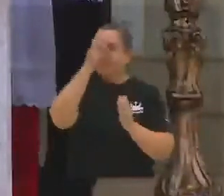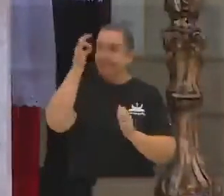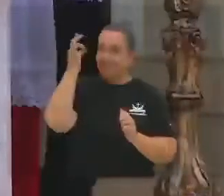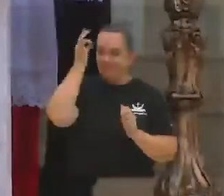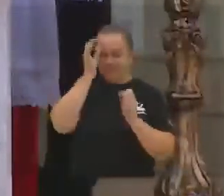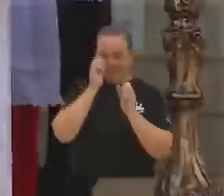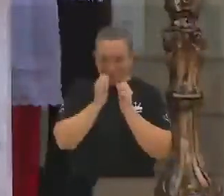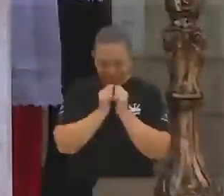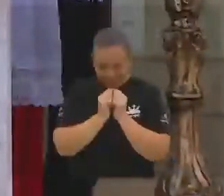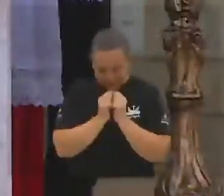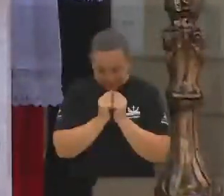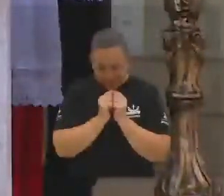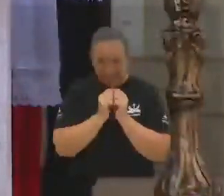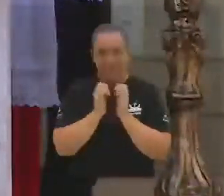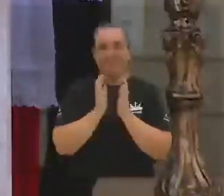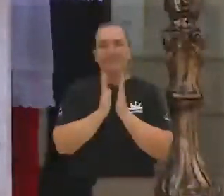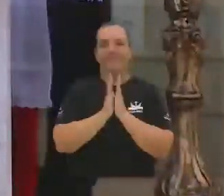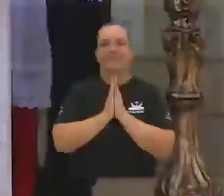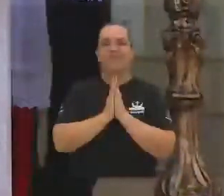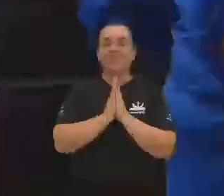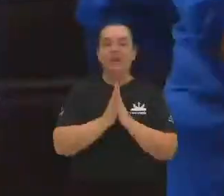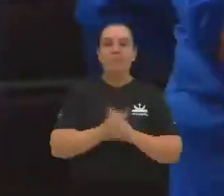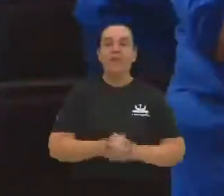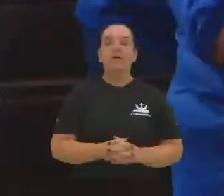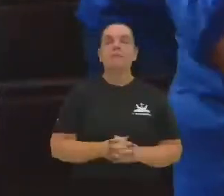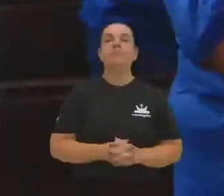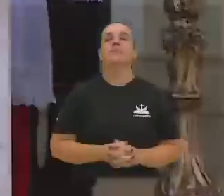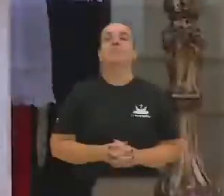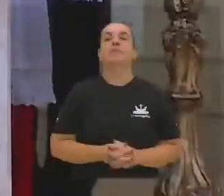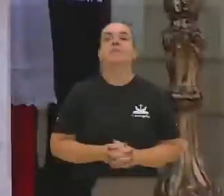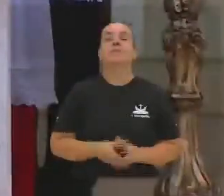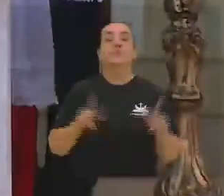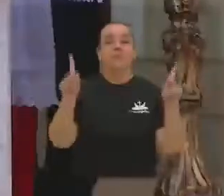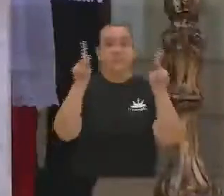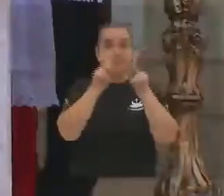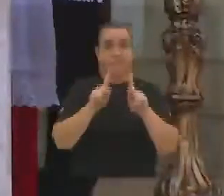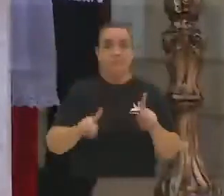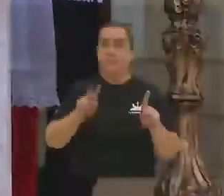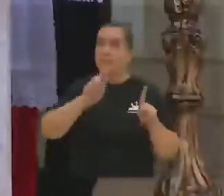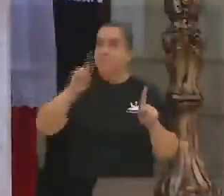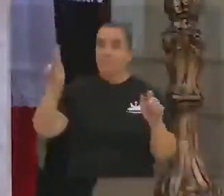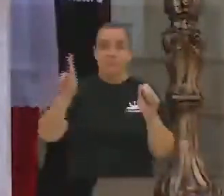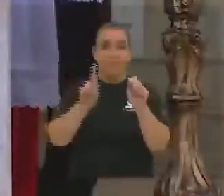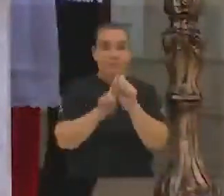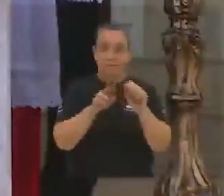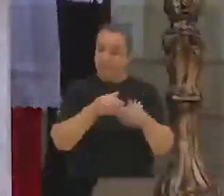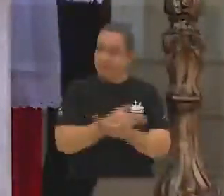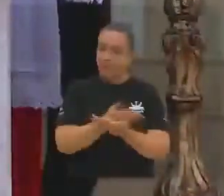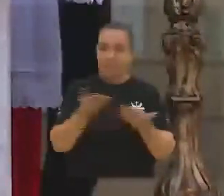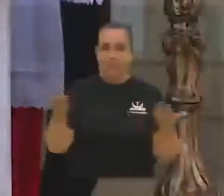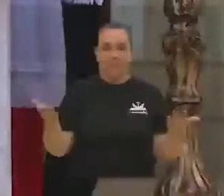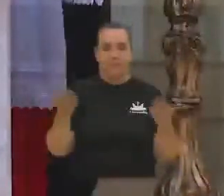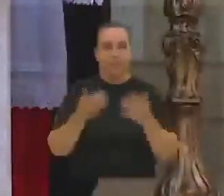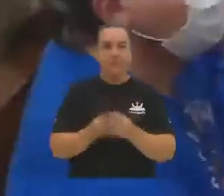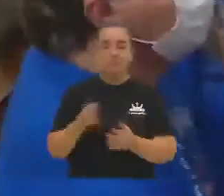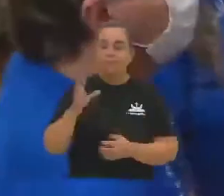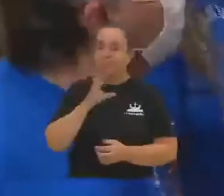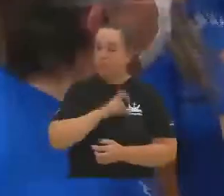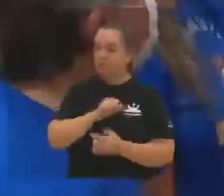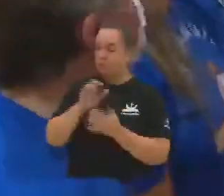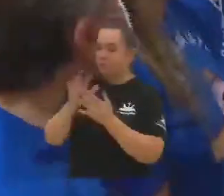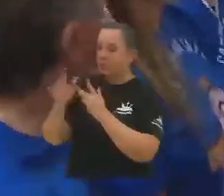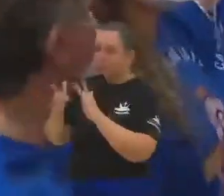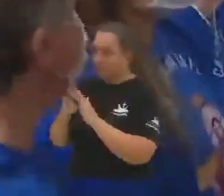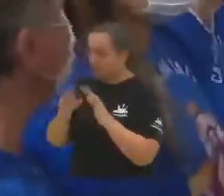Deus, com o Pai e o Espírito Santo. Amém. A paz do Senhor esteja sempre convosco.